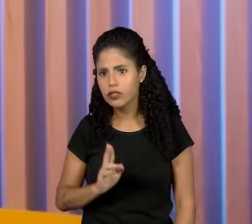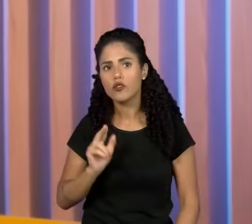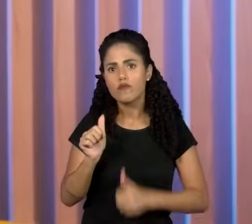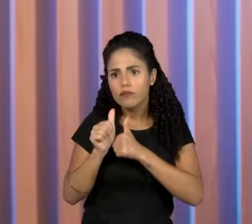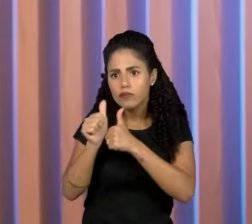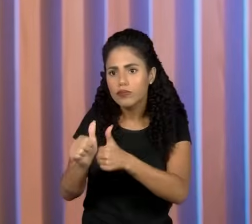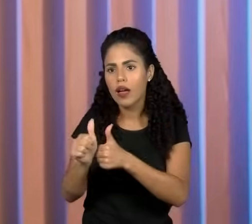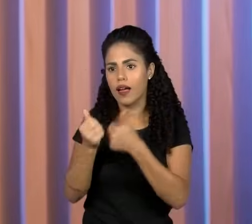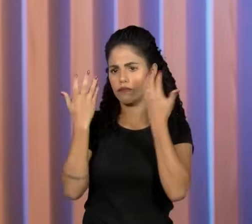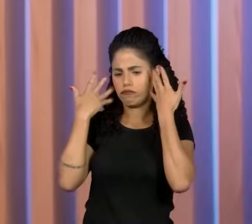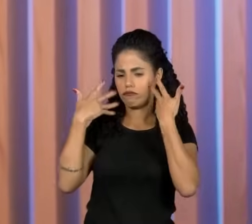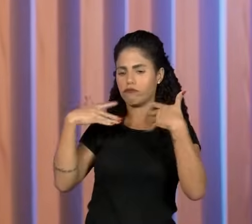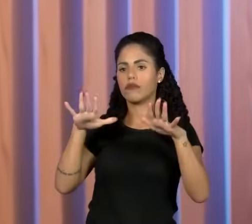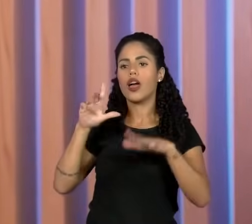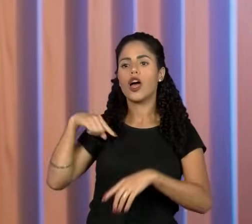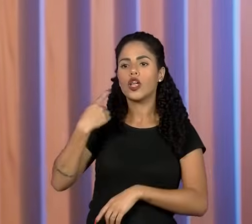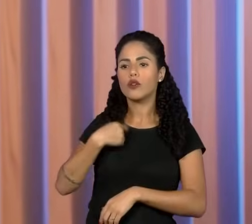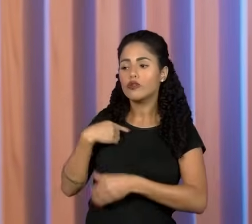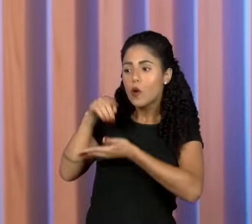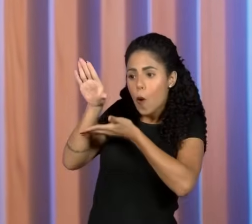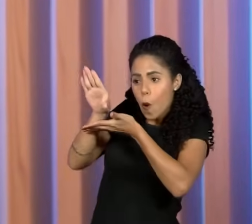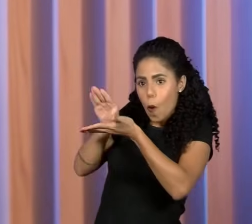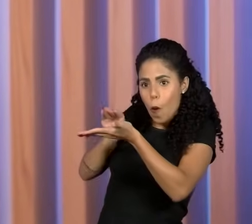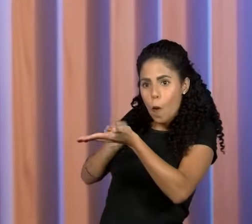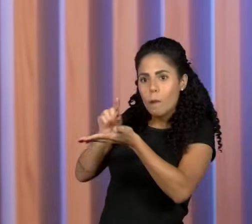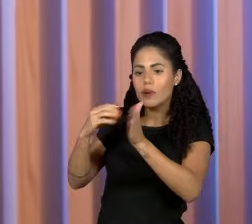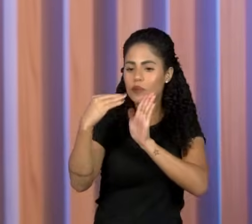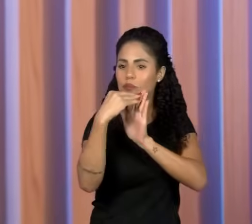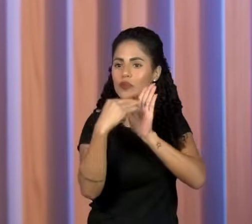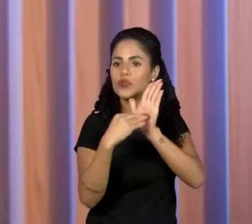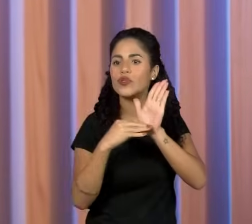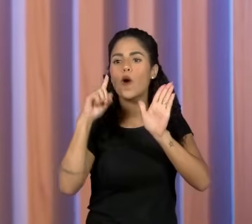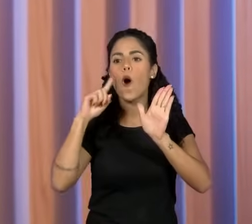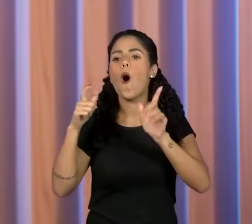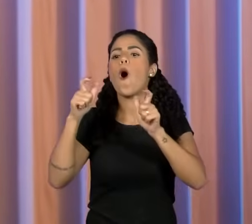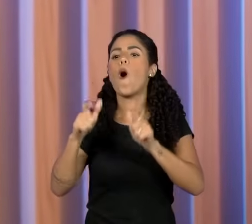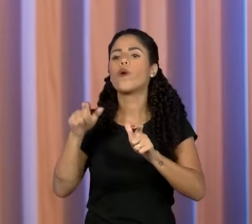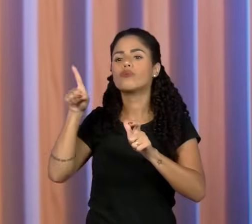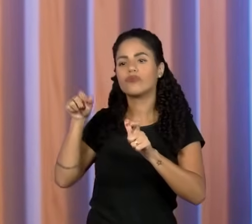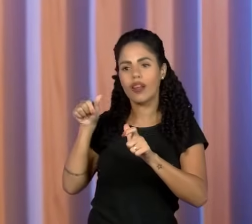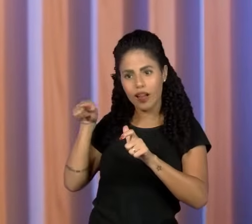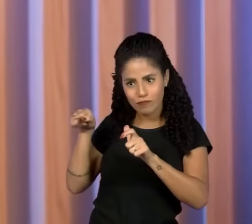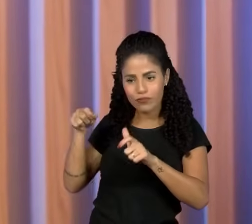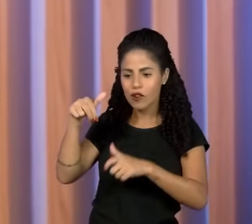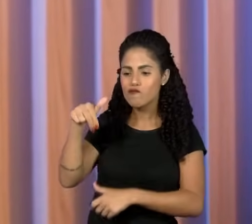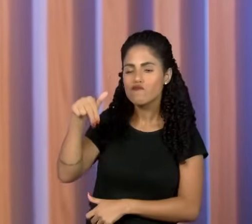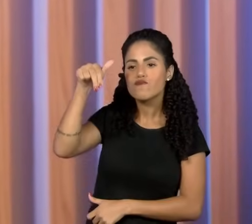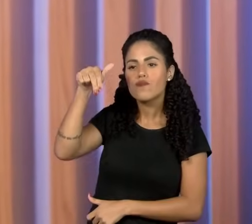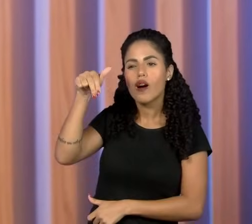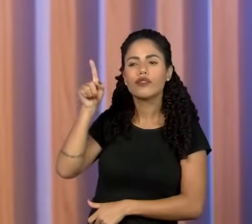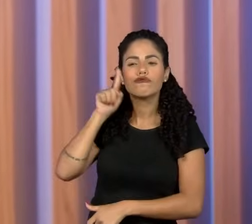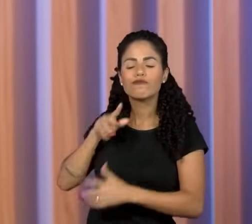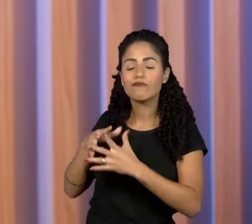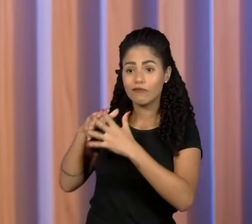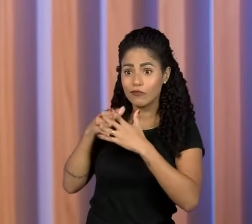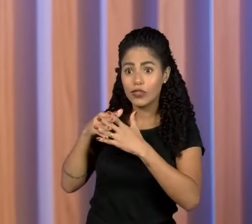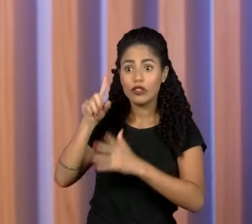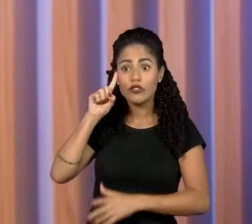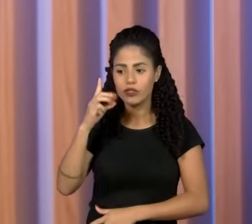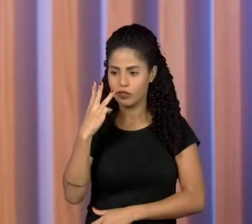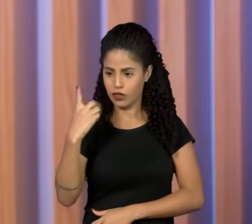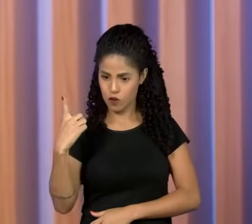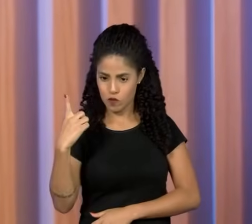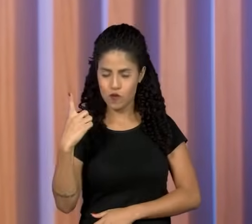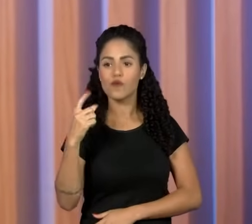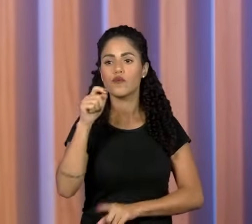bruxaria natural, a gente se espelha muito no calendário do hemisfério norte. E esse dia 31